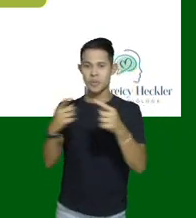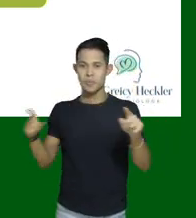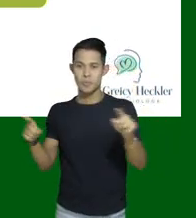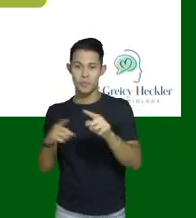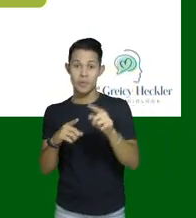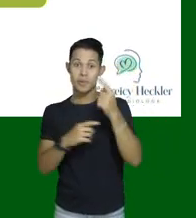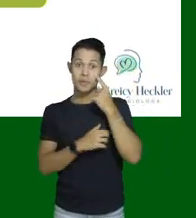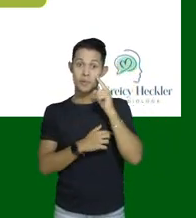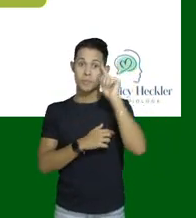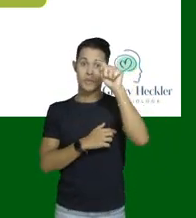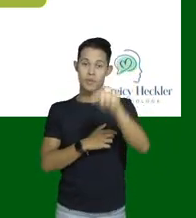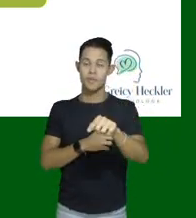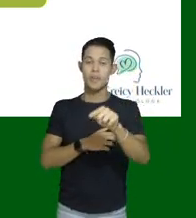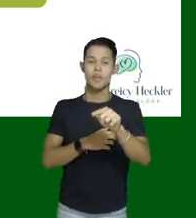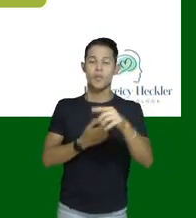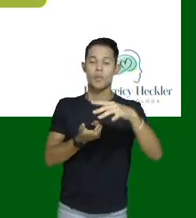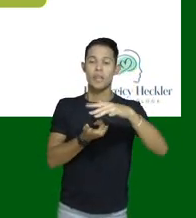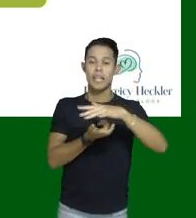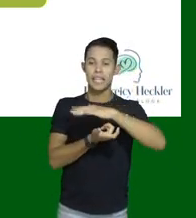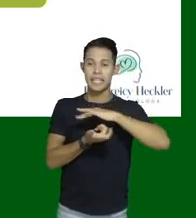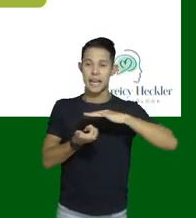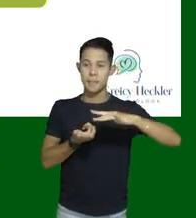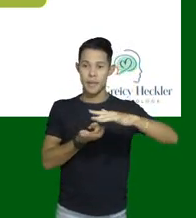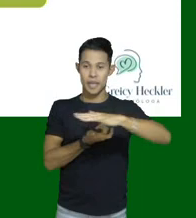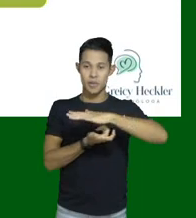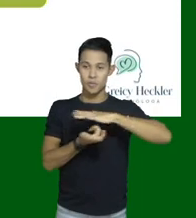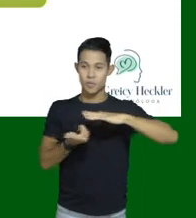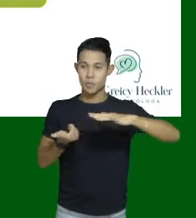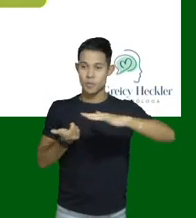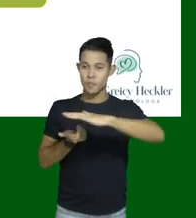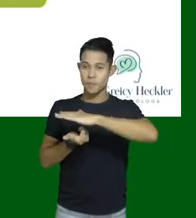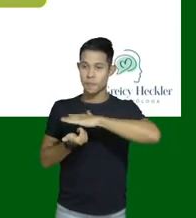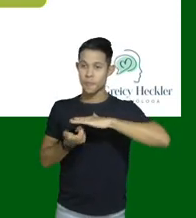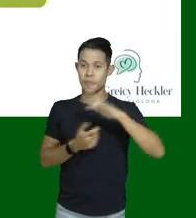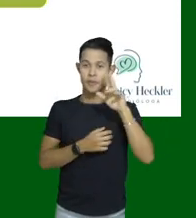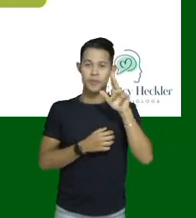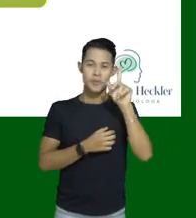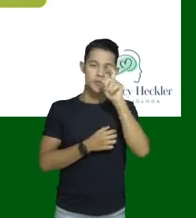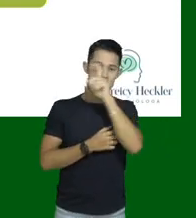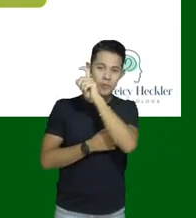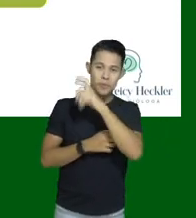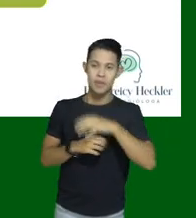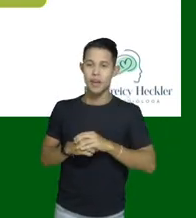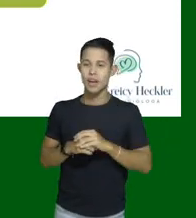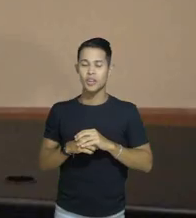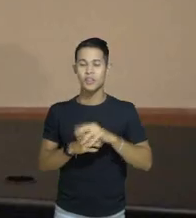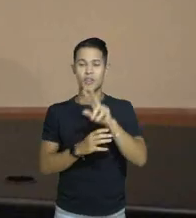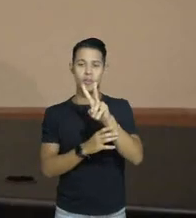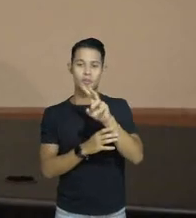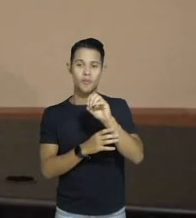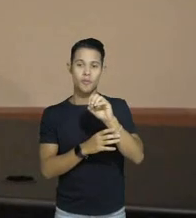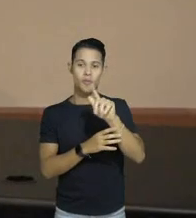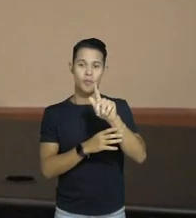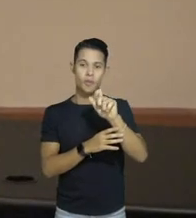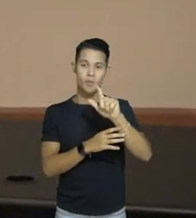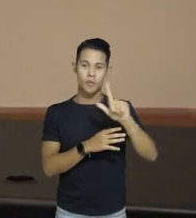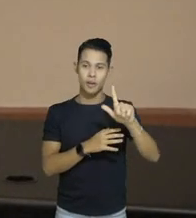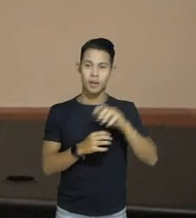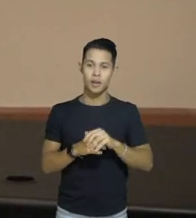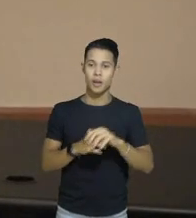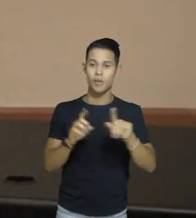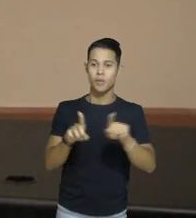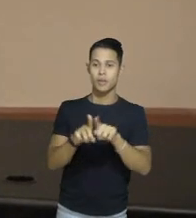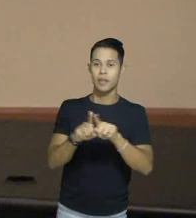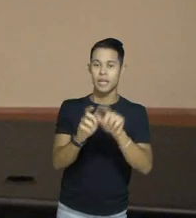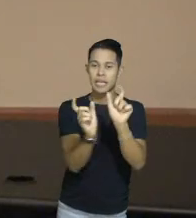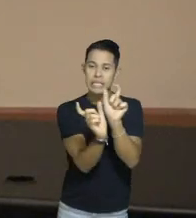no letramento a dificuldade. Com o quê? Com as vogais que não consegue memorizar. Com a construção das primeiras sílabas.